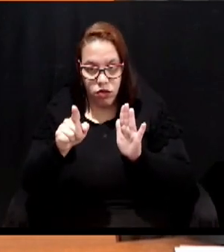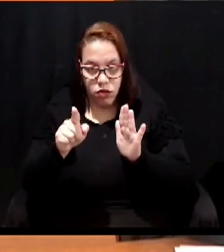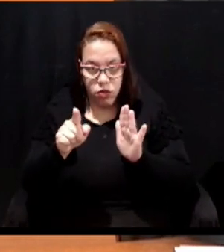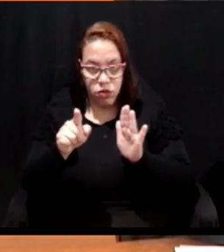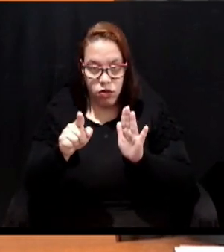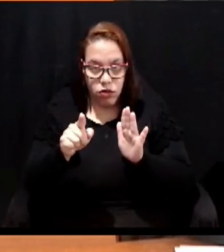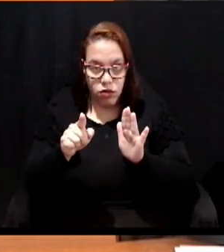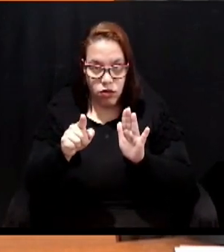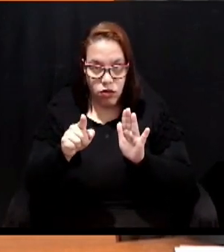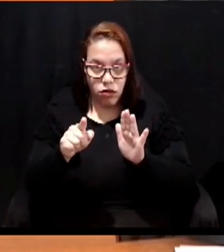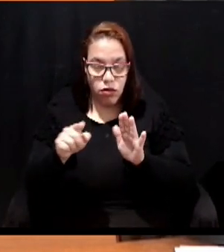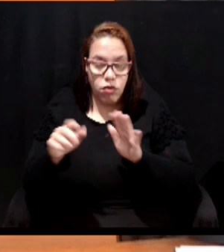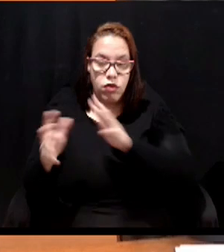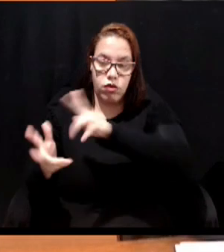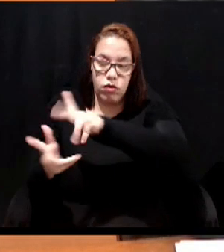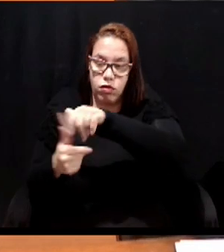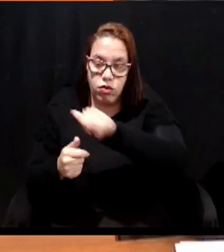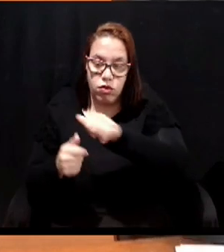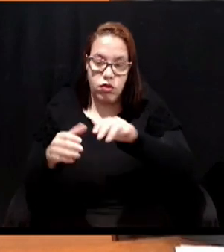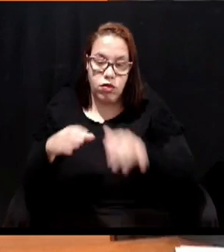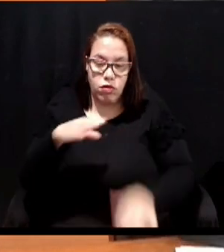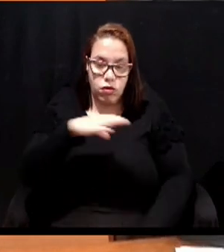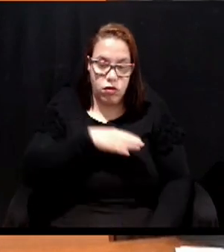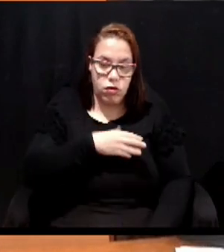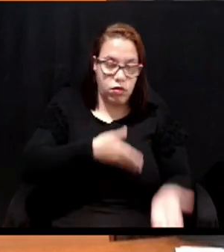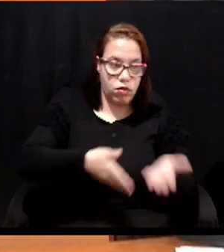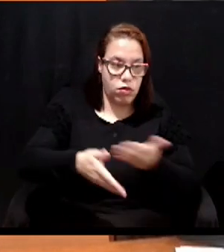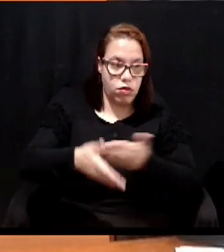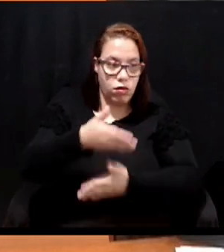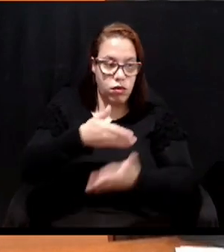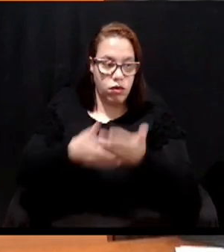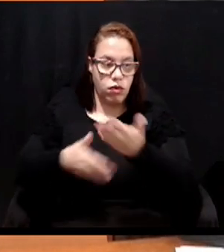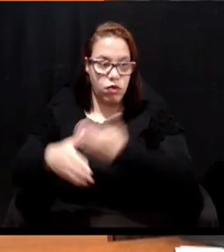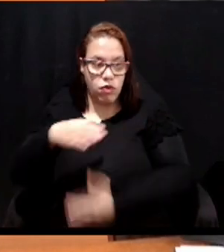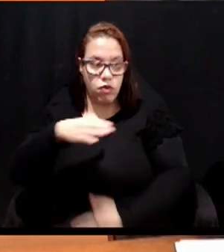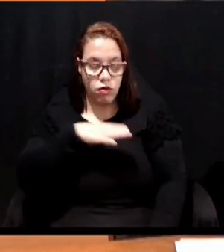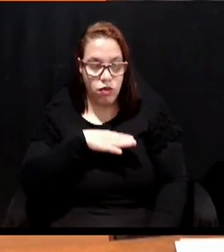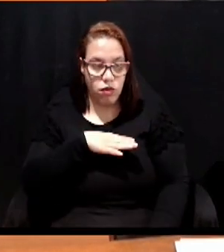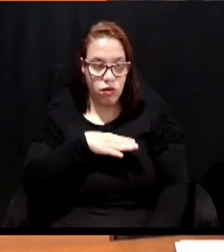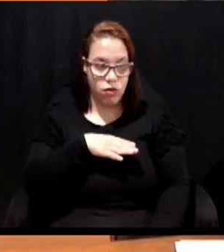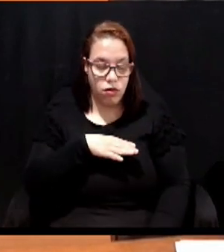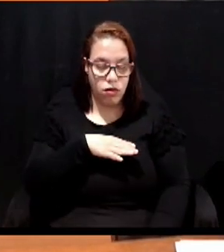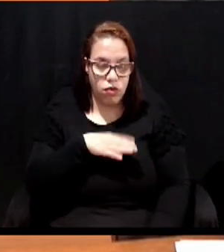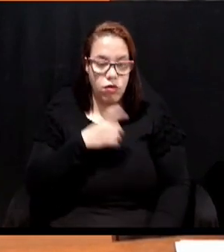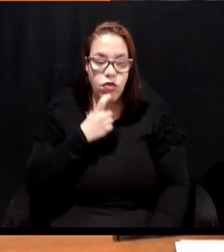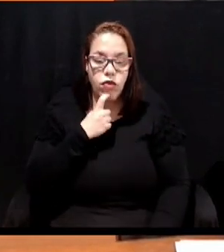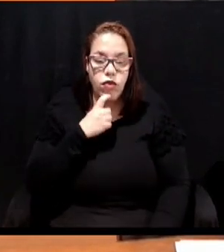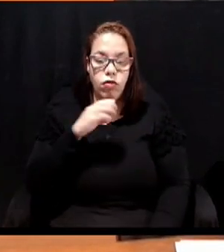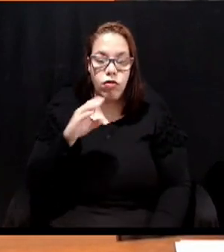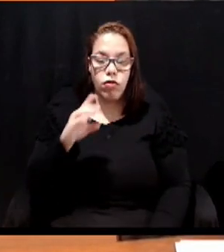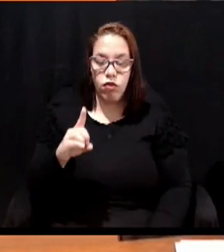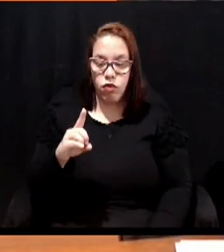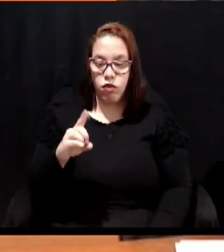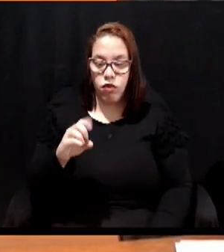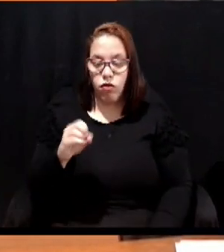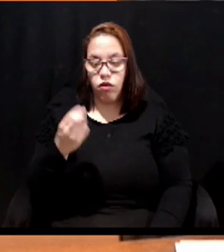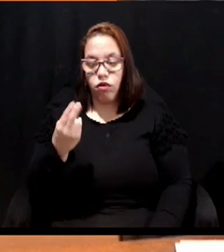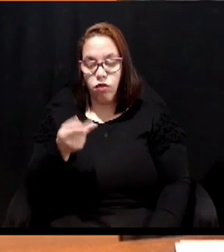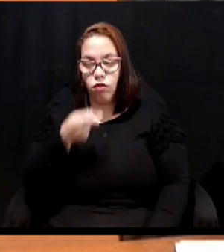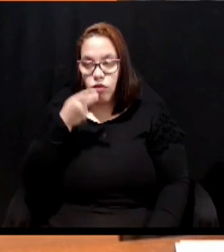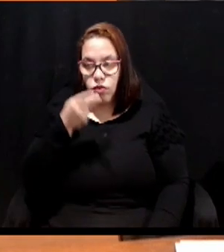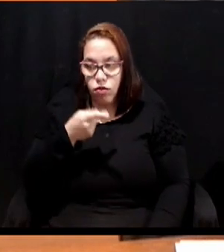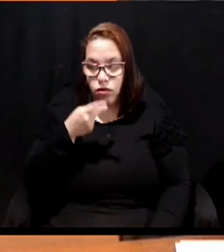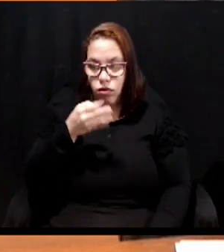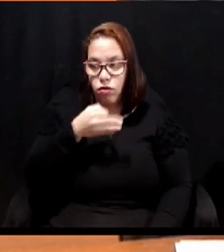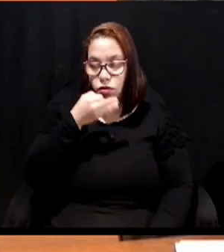irmanação de cidades envolvendo o município de Campinas. D. Opinar e ou emitir parecer sobre todos os projetos que